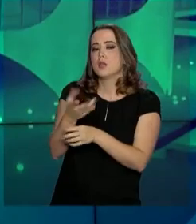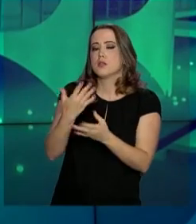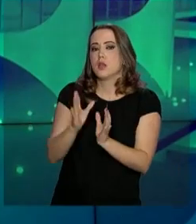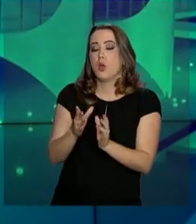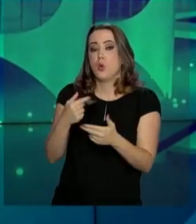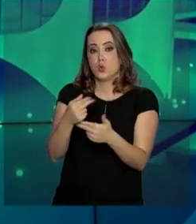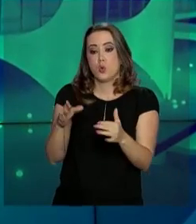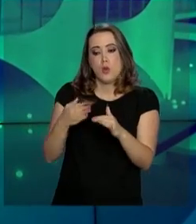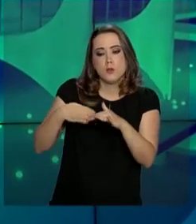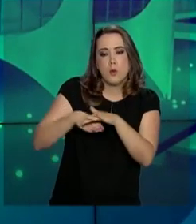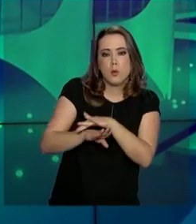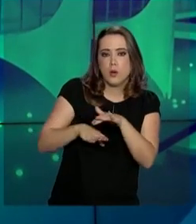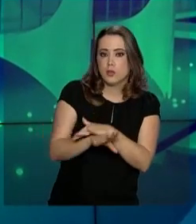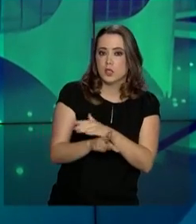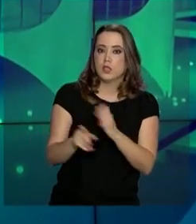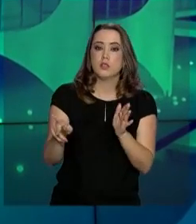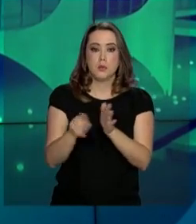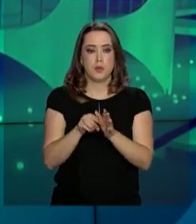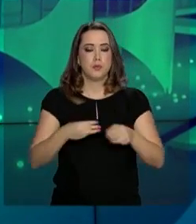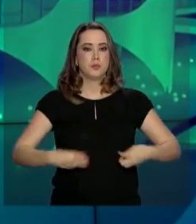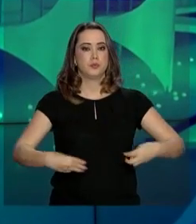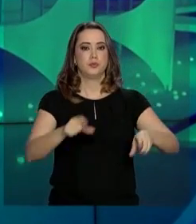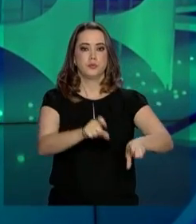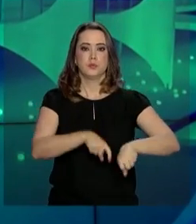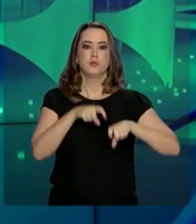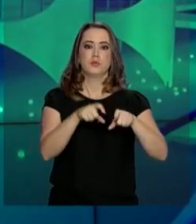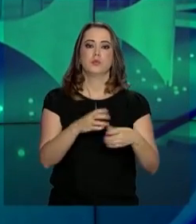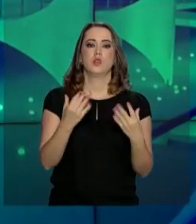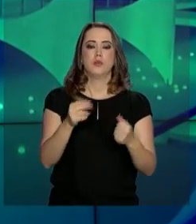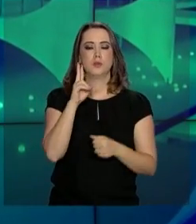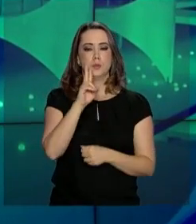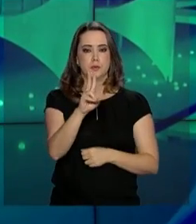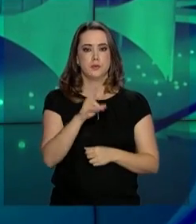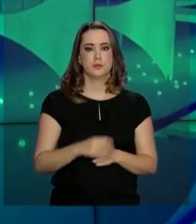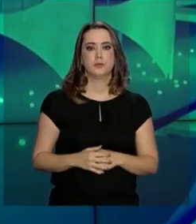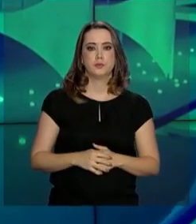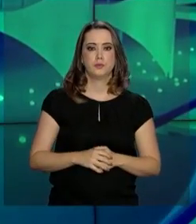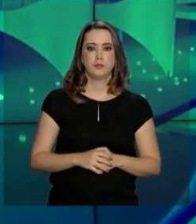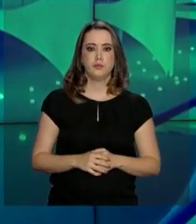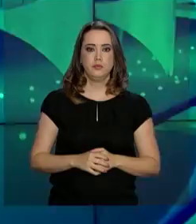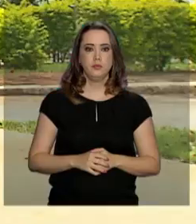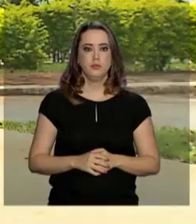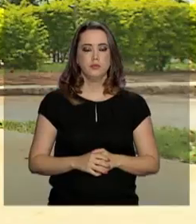ligada ao Ministério da Agricultura. A repórter Cleide Lopes tem as informações.